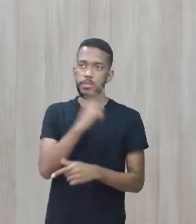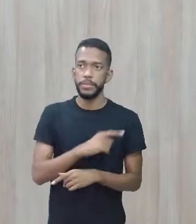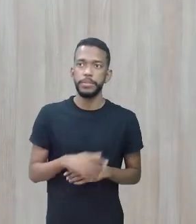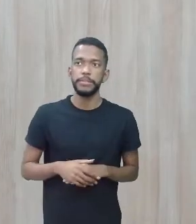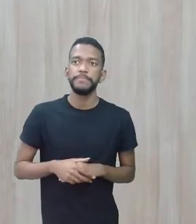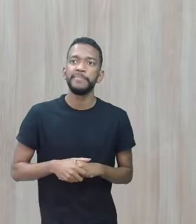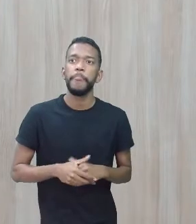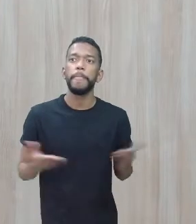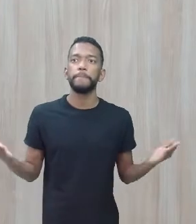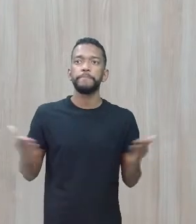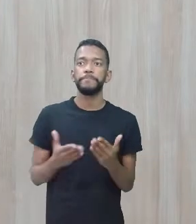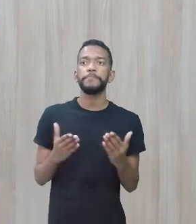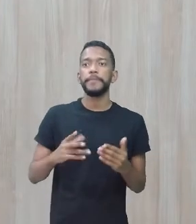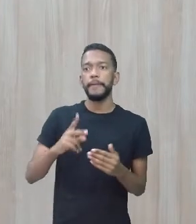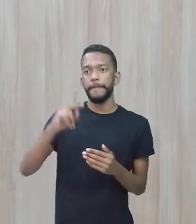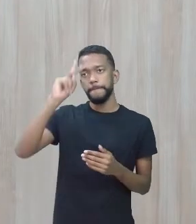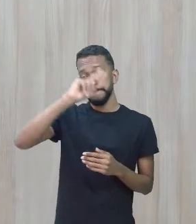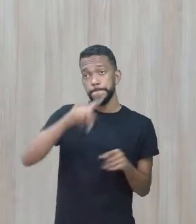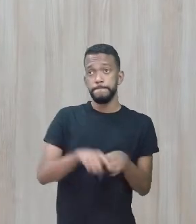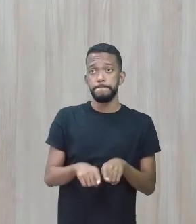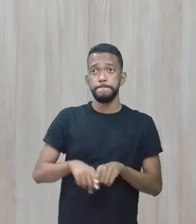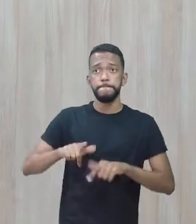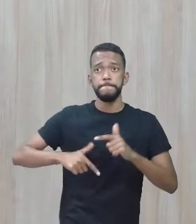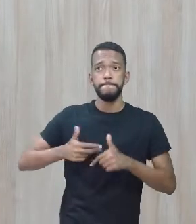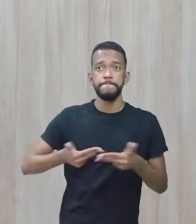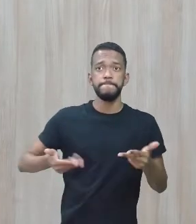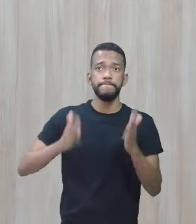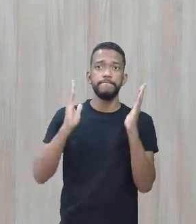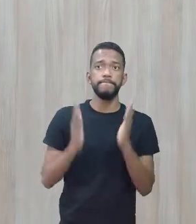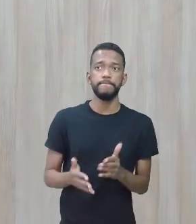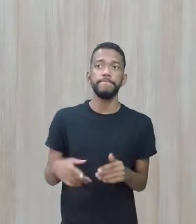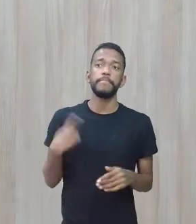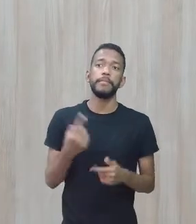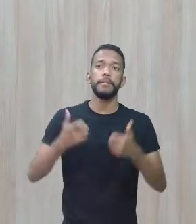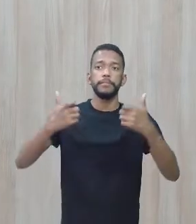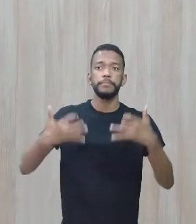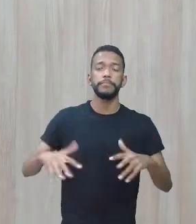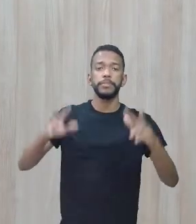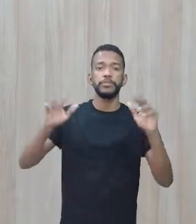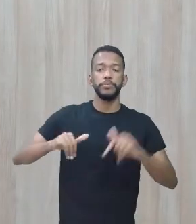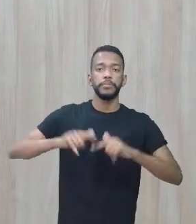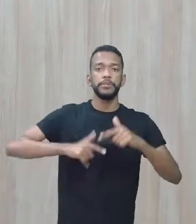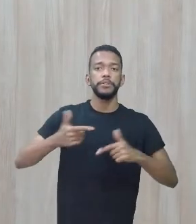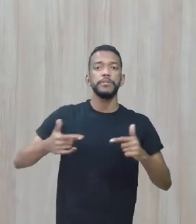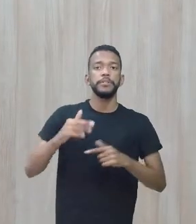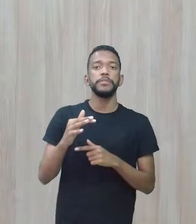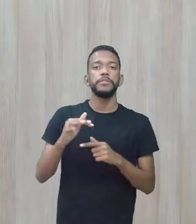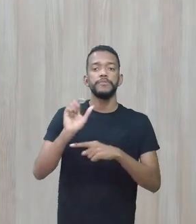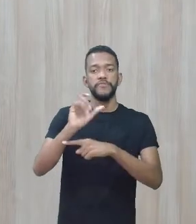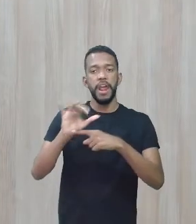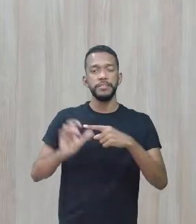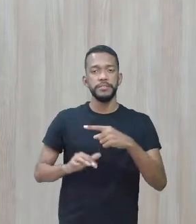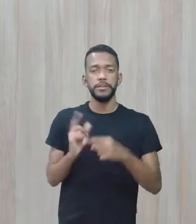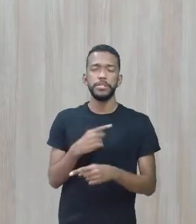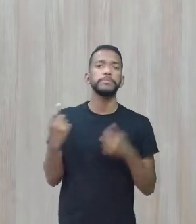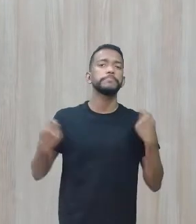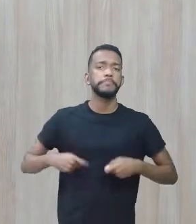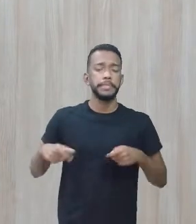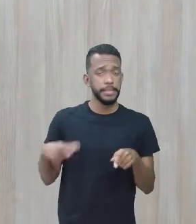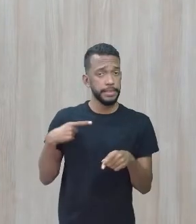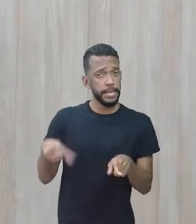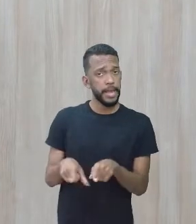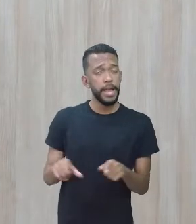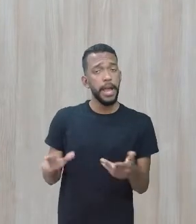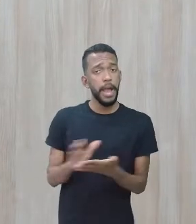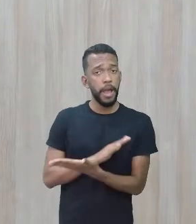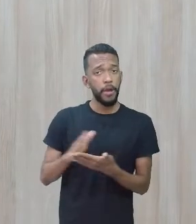aí vamos relembrar das ferramentas. Toda vez que a gente está trabalhando com a ideia de fração, a gente precisa fazer algumas operaçõezinhas com elas.